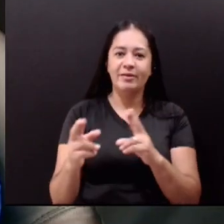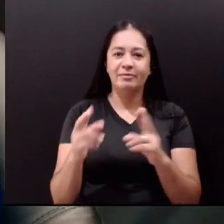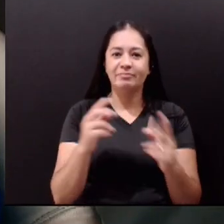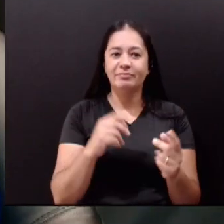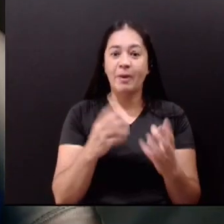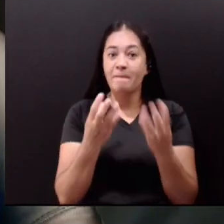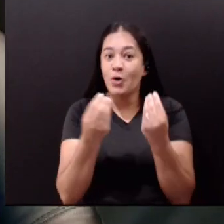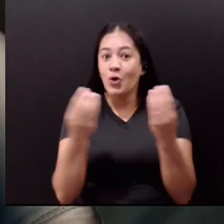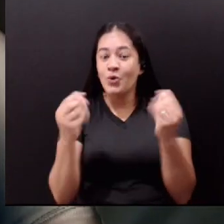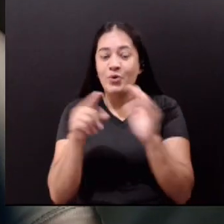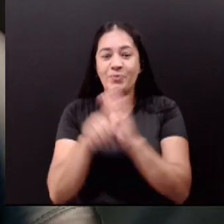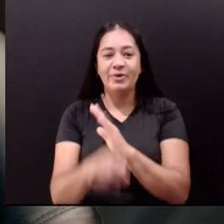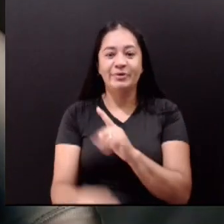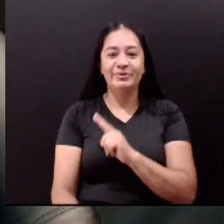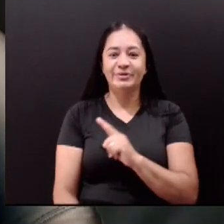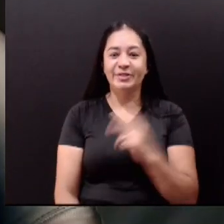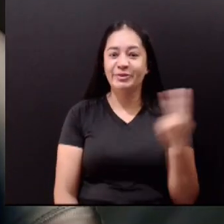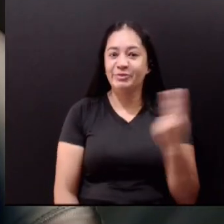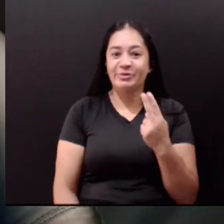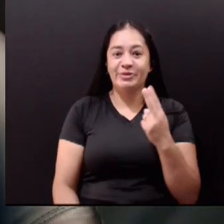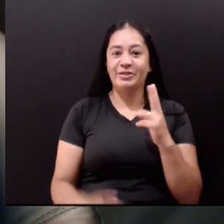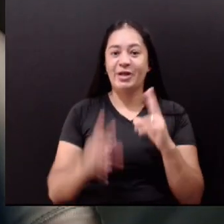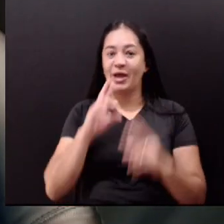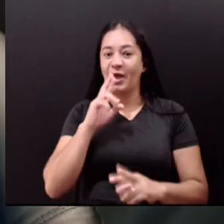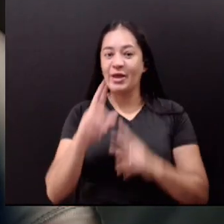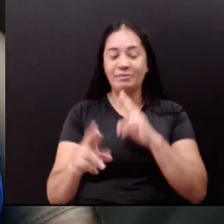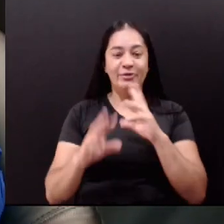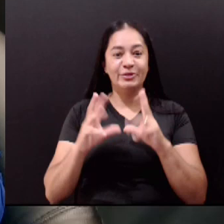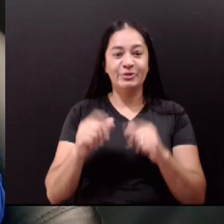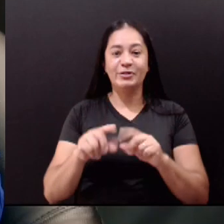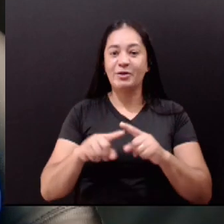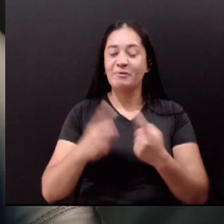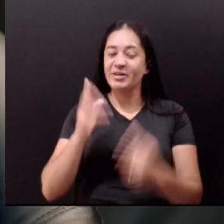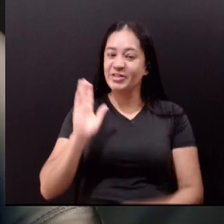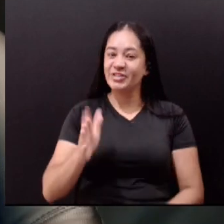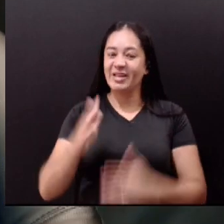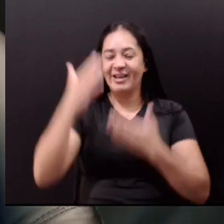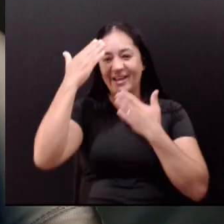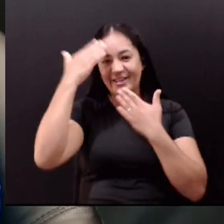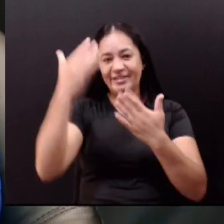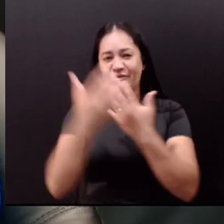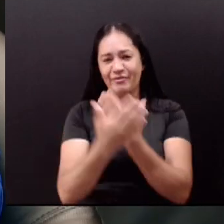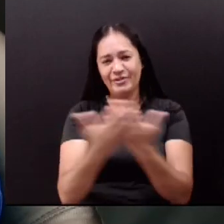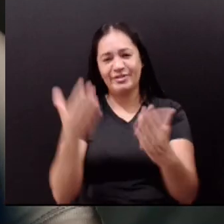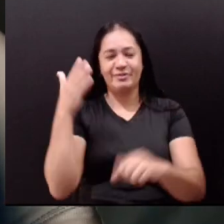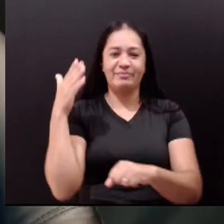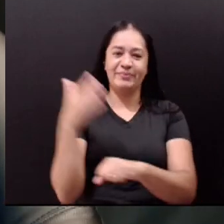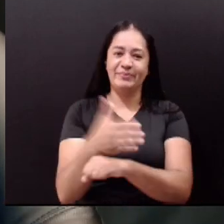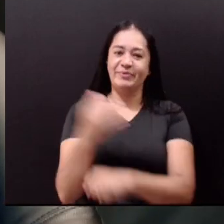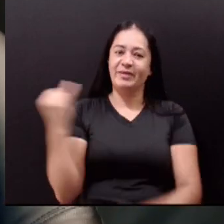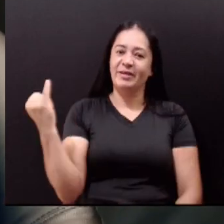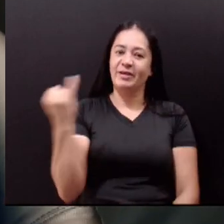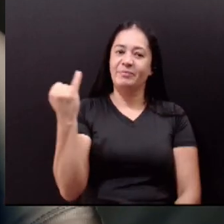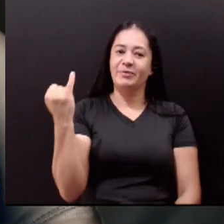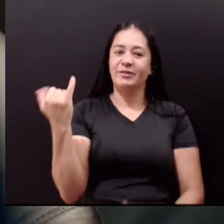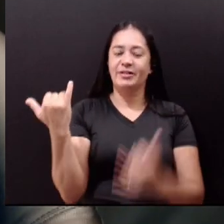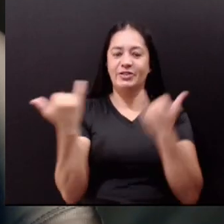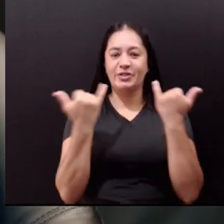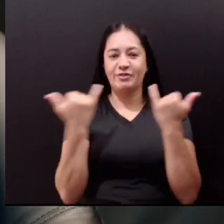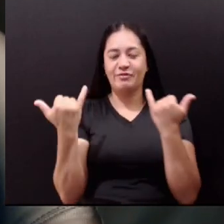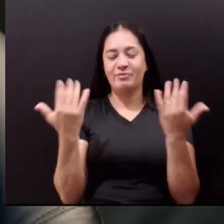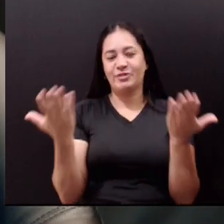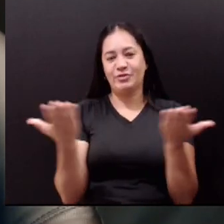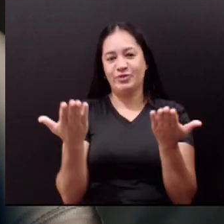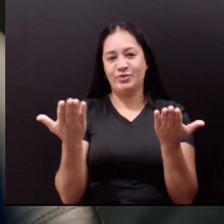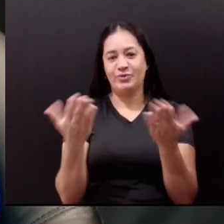gente não vai dar conta de responder todo mundo, mas já agradeço você que está participando, é muito importante essa informação que a gente está repassando aí para as famílias. O